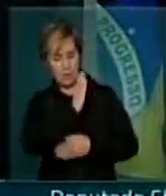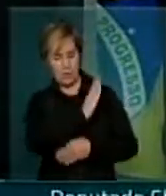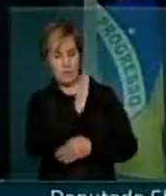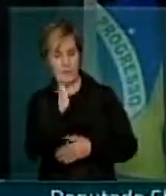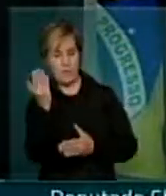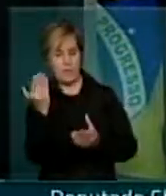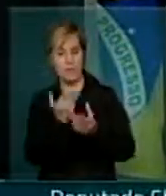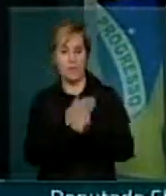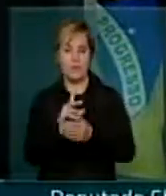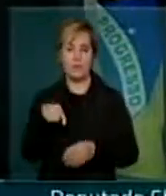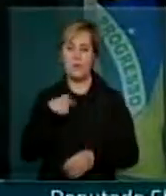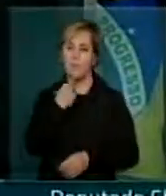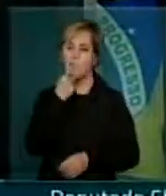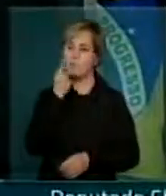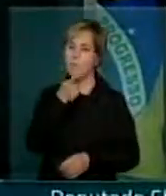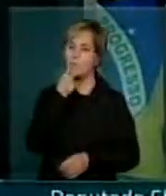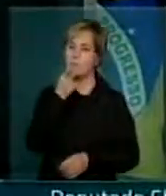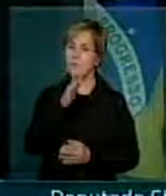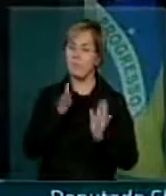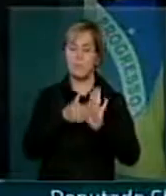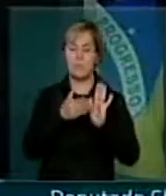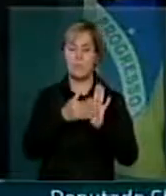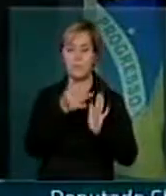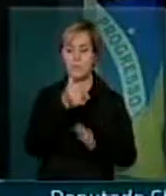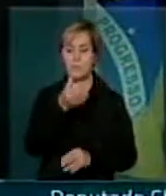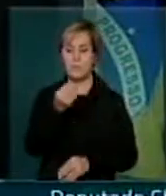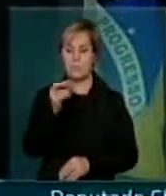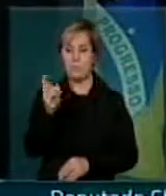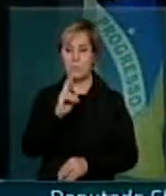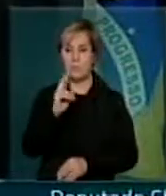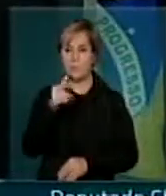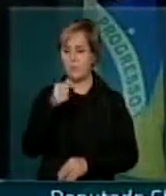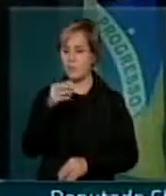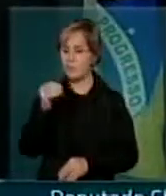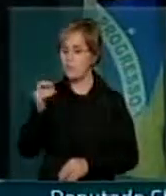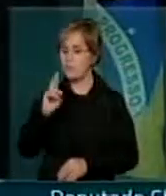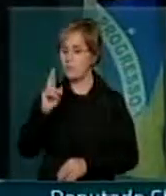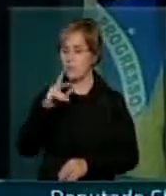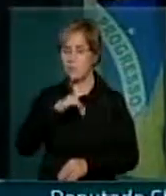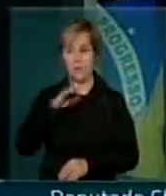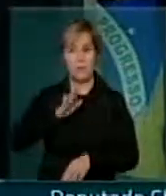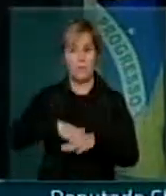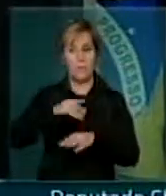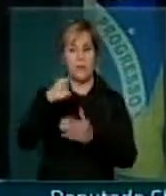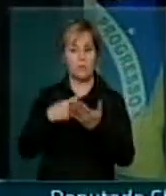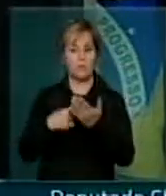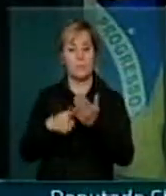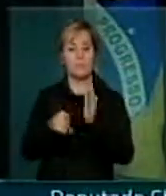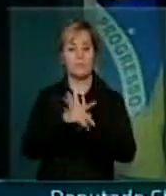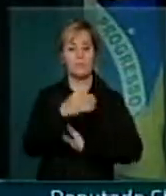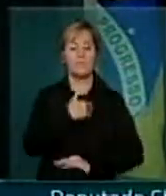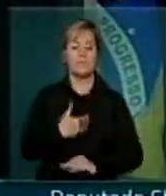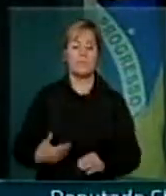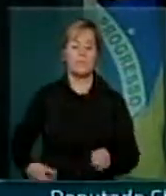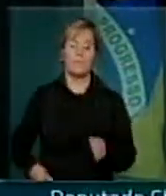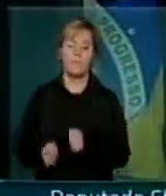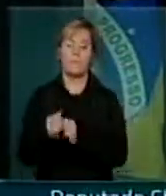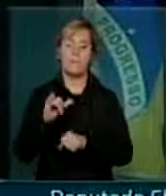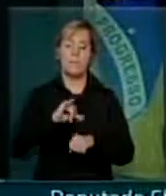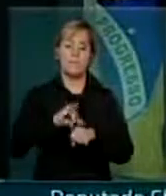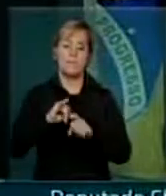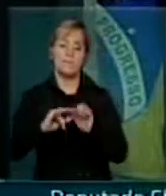propor R$ 700, fazendo algo que vai além do suposto acordo do governo com as